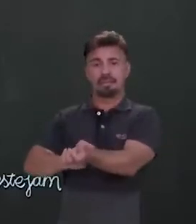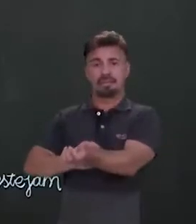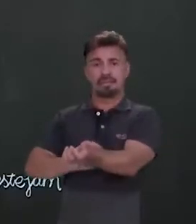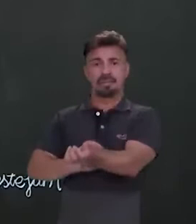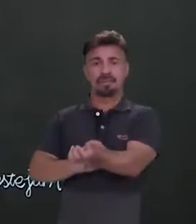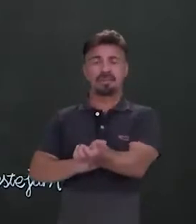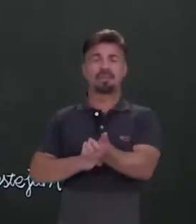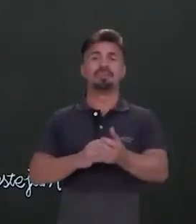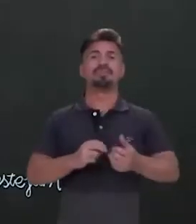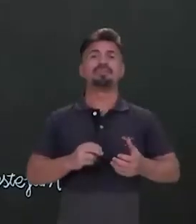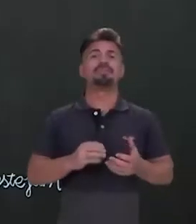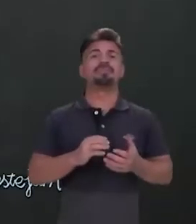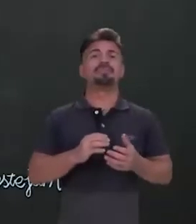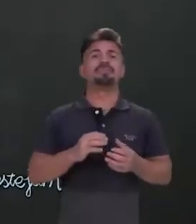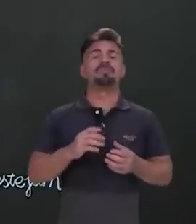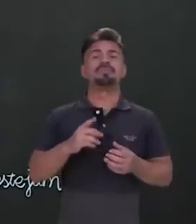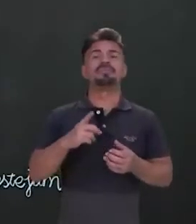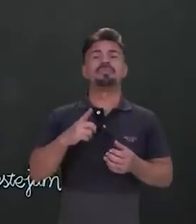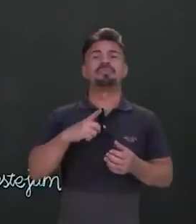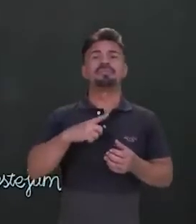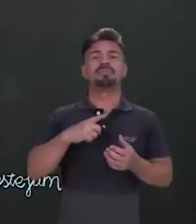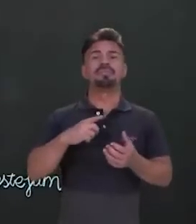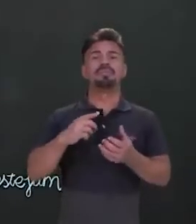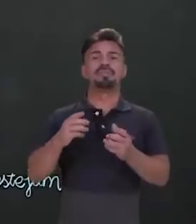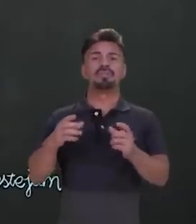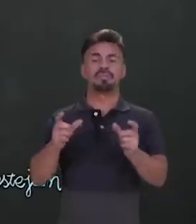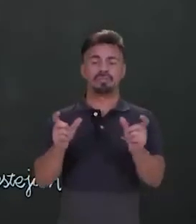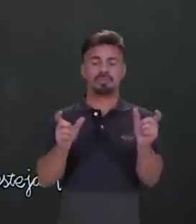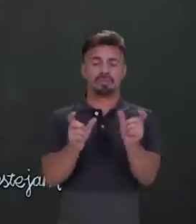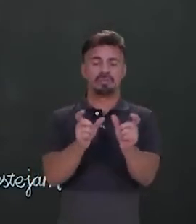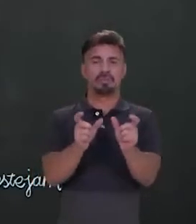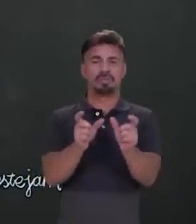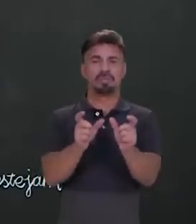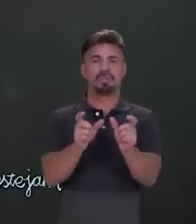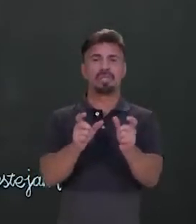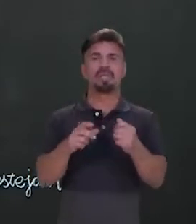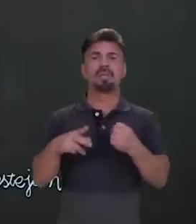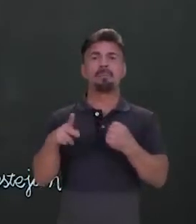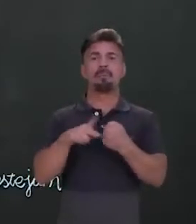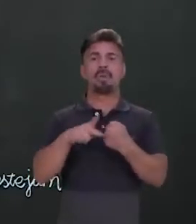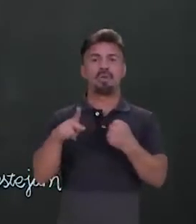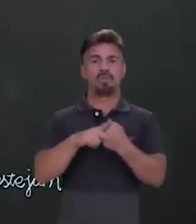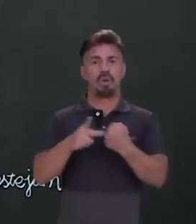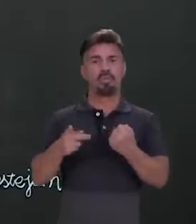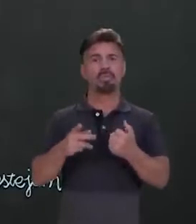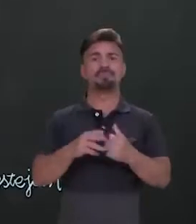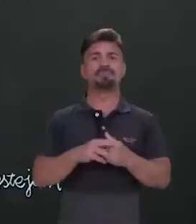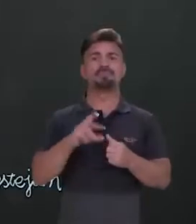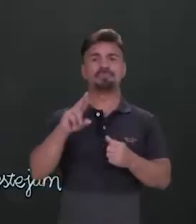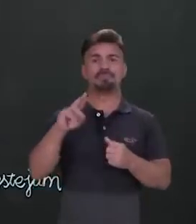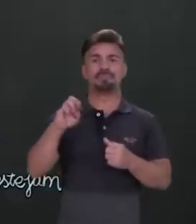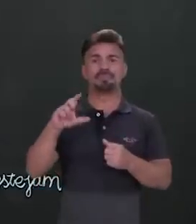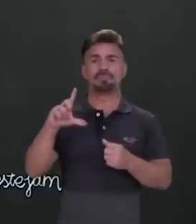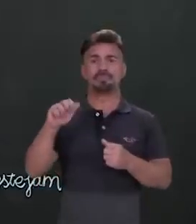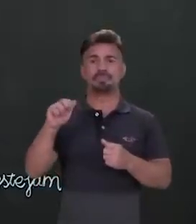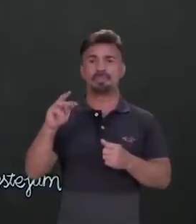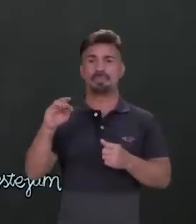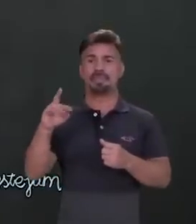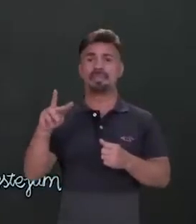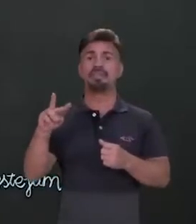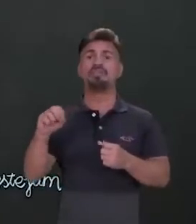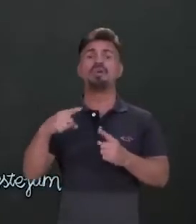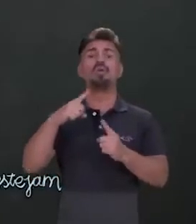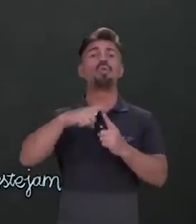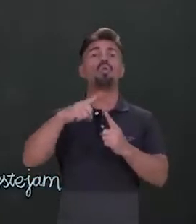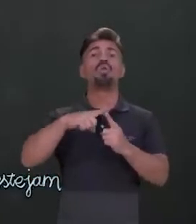vão ser introduzidas por conjunções e por pronomes relativos, a depender do tipo de